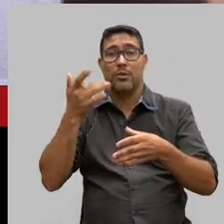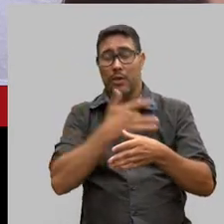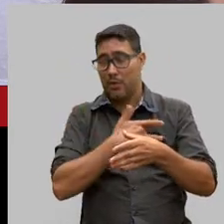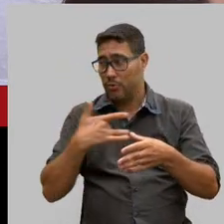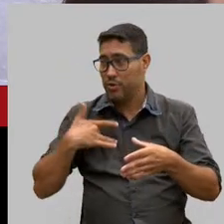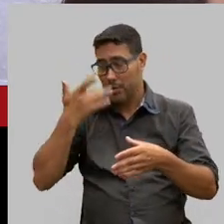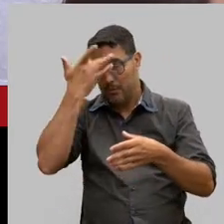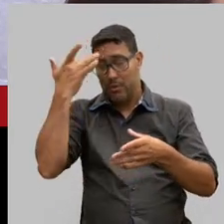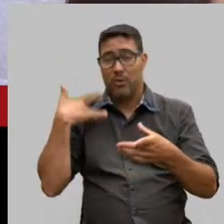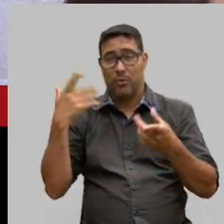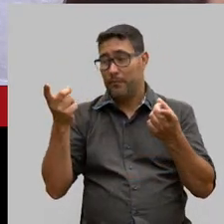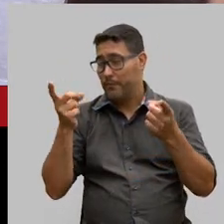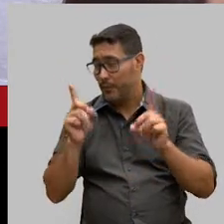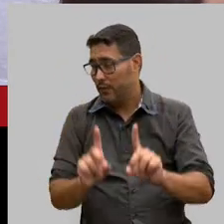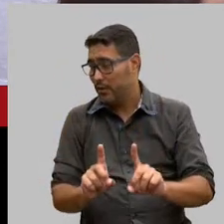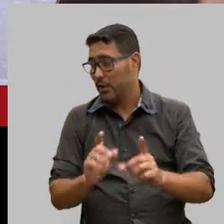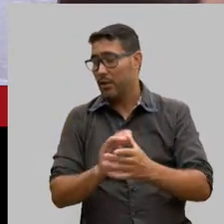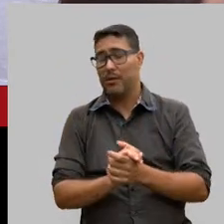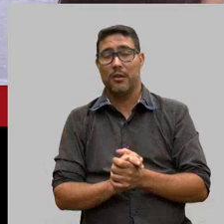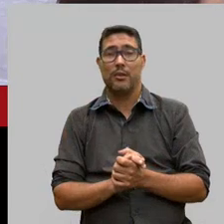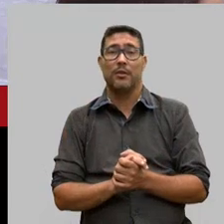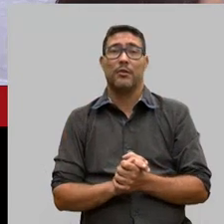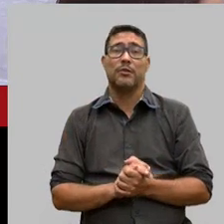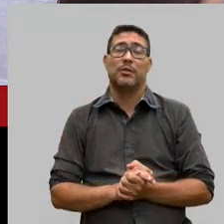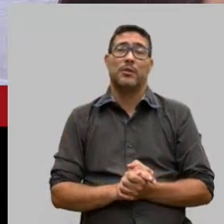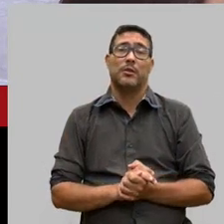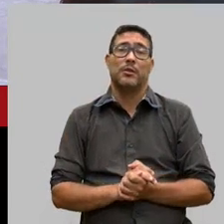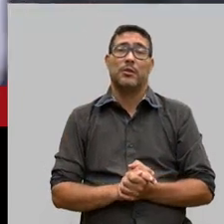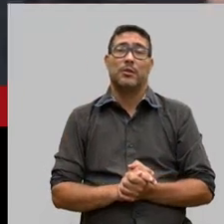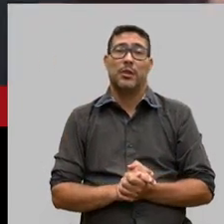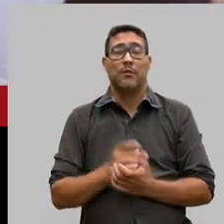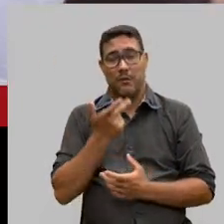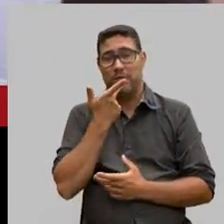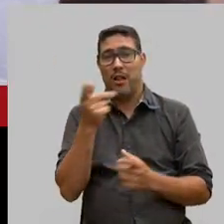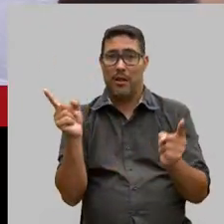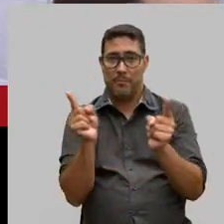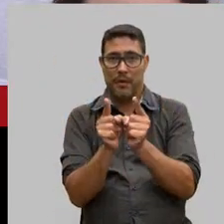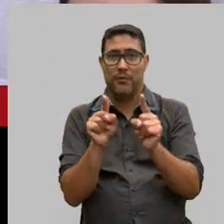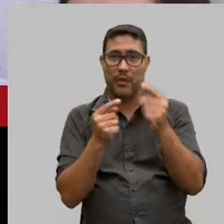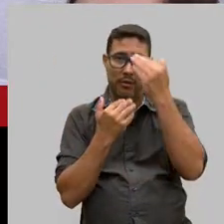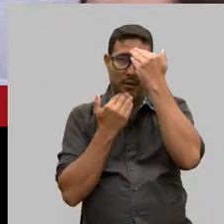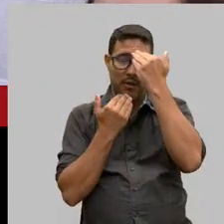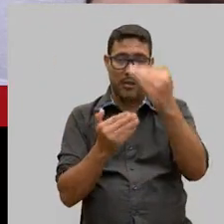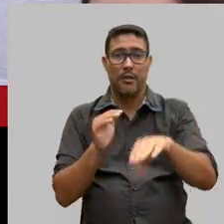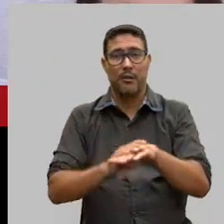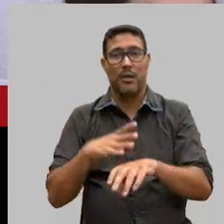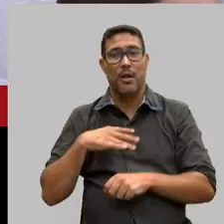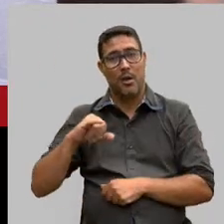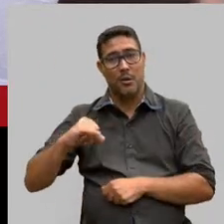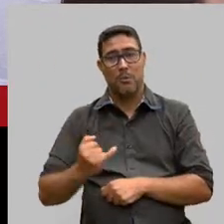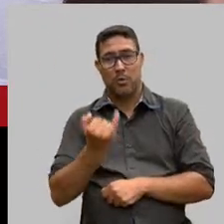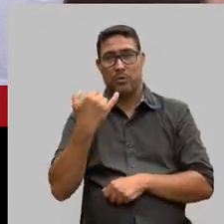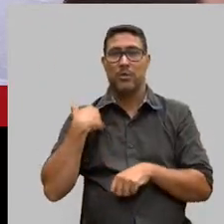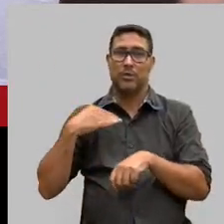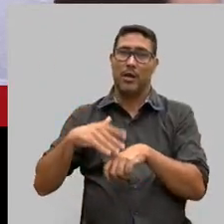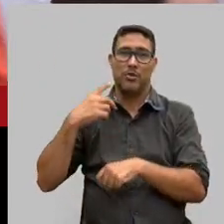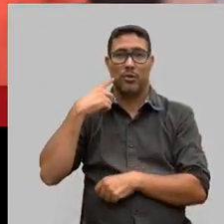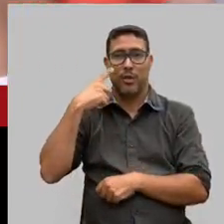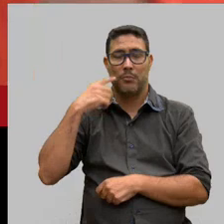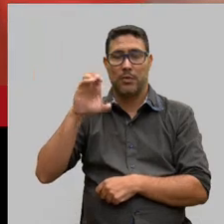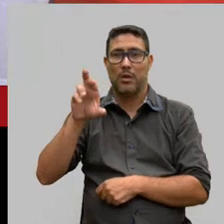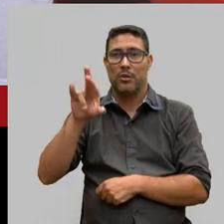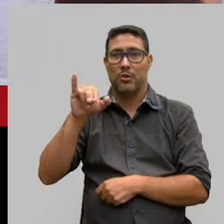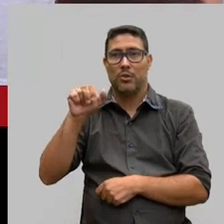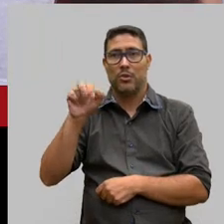deficiência no Conselho Estadual de Saúde eu vou ser breve eu quero agradecer a oportunidade ao deputado Cristiano Silveira por